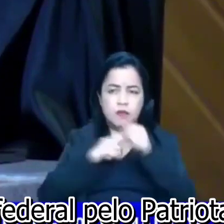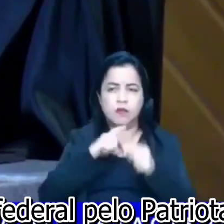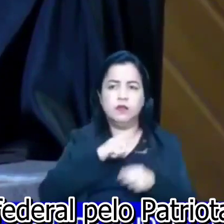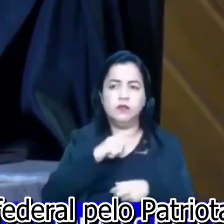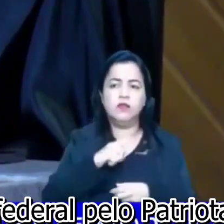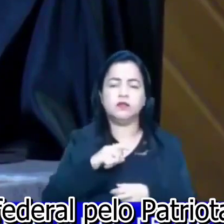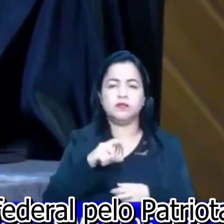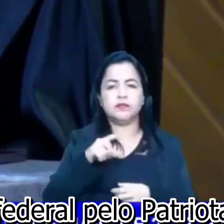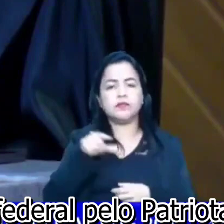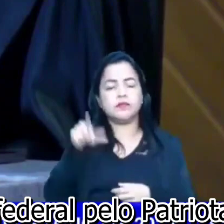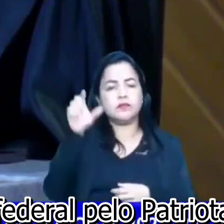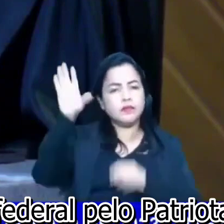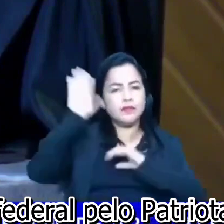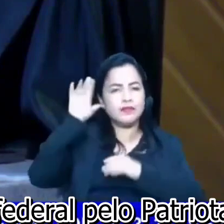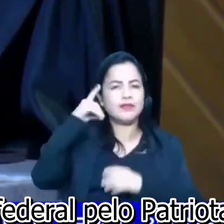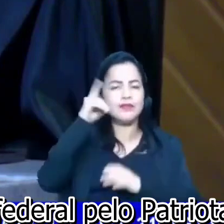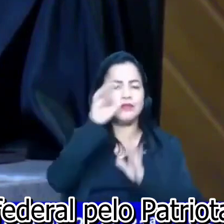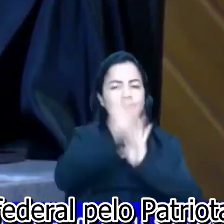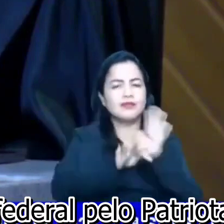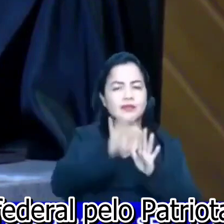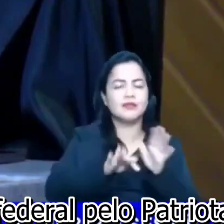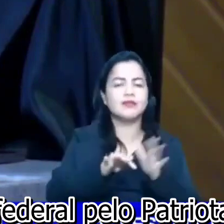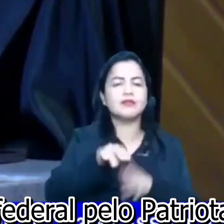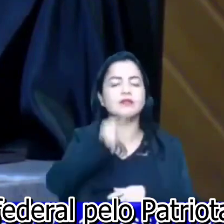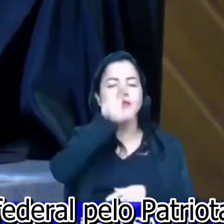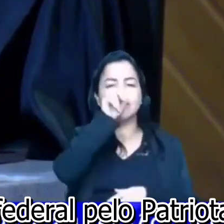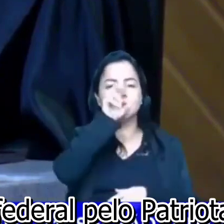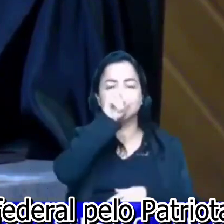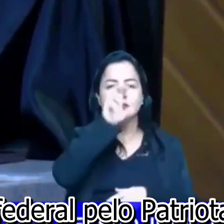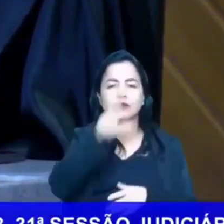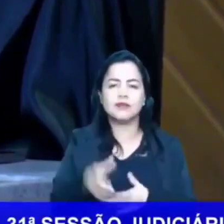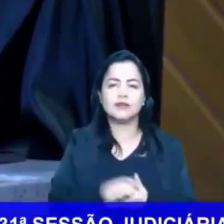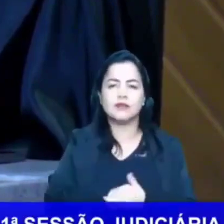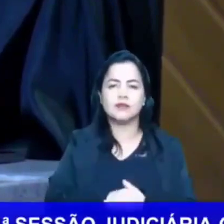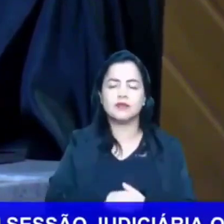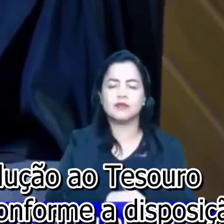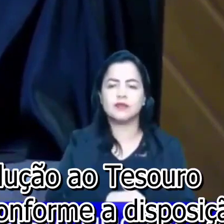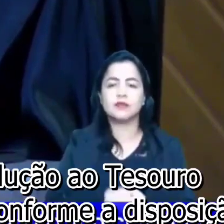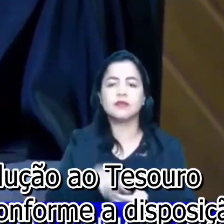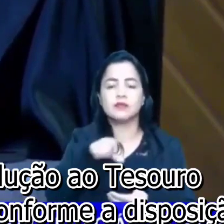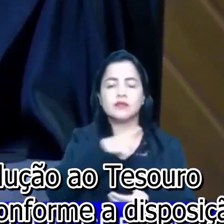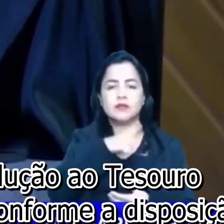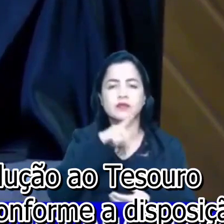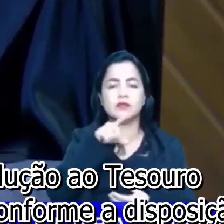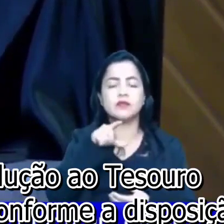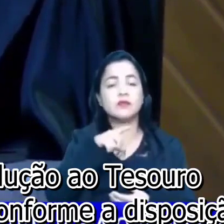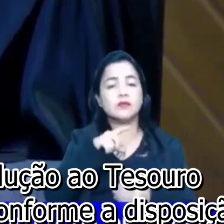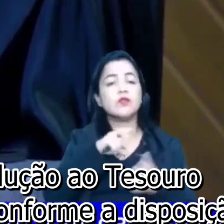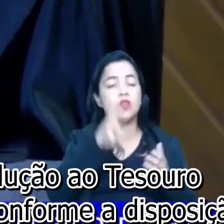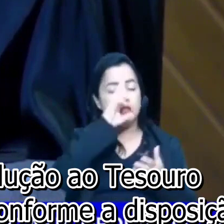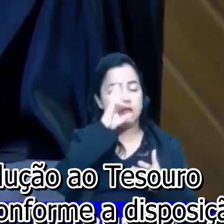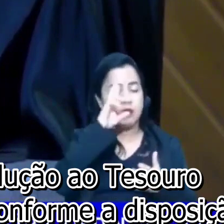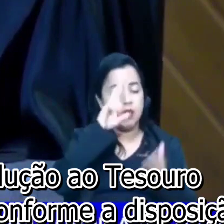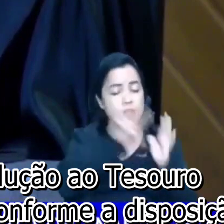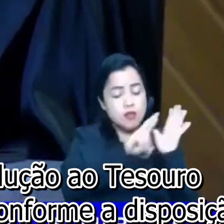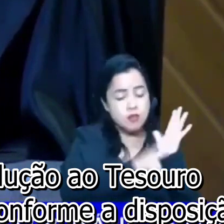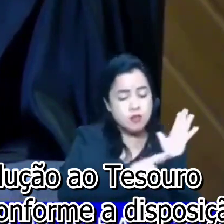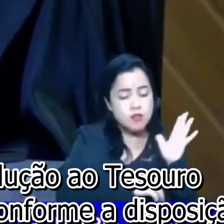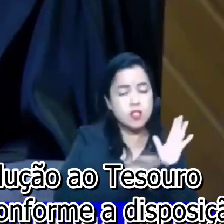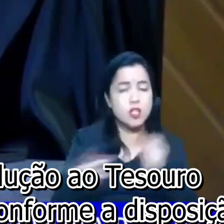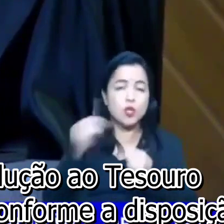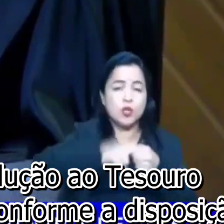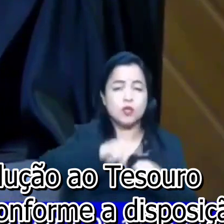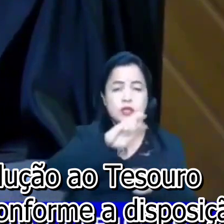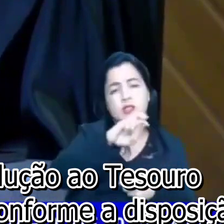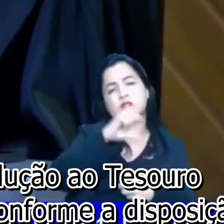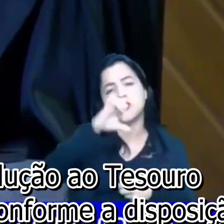Oliveira Moraes, candidata ao cargo de deputado federal pelo Patriota, nos termos da norma de regência, e determina a devolução ao Tesouro Nacional do